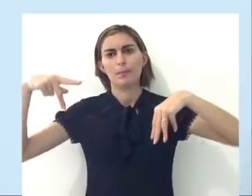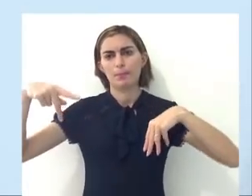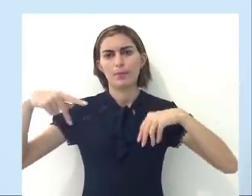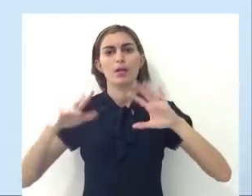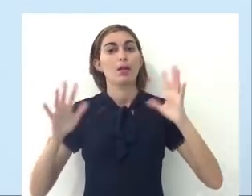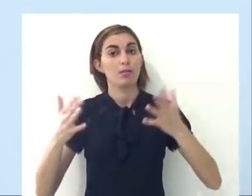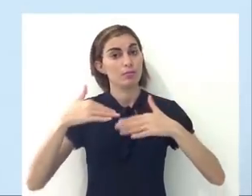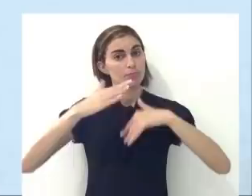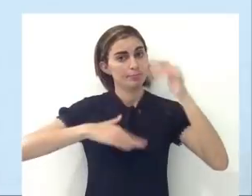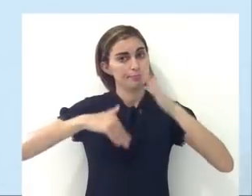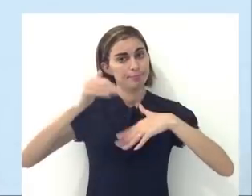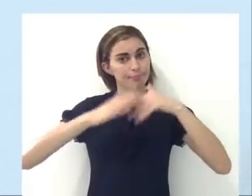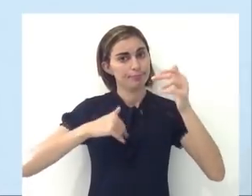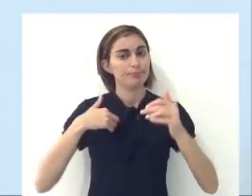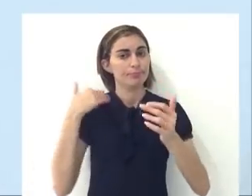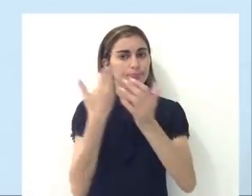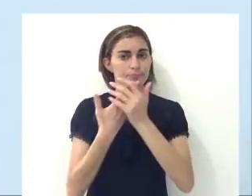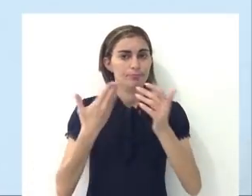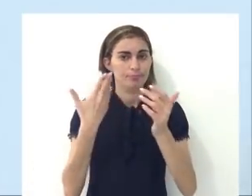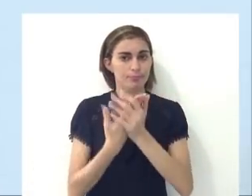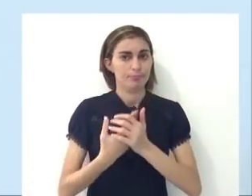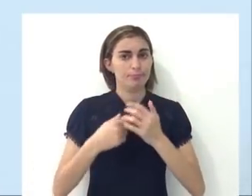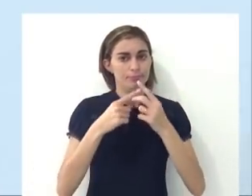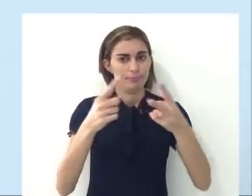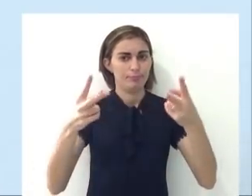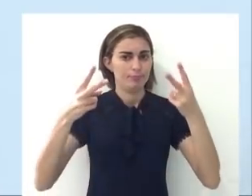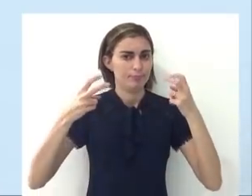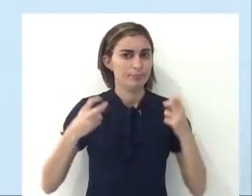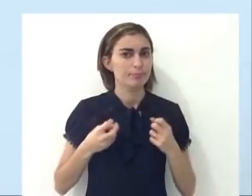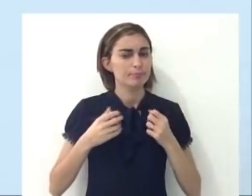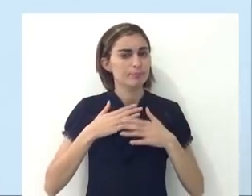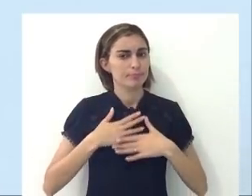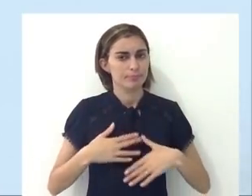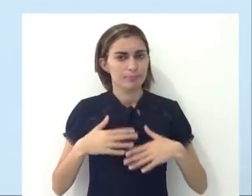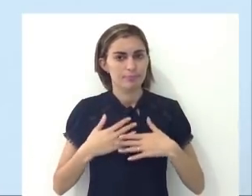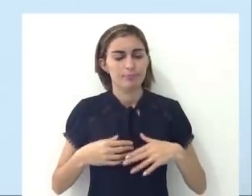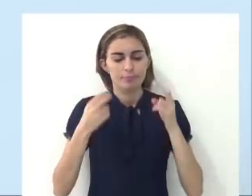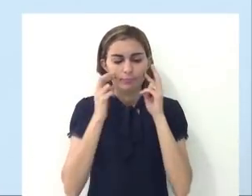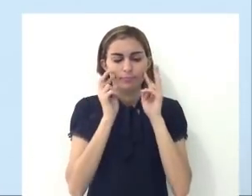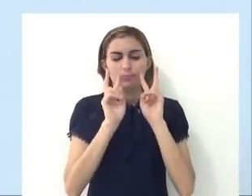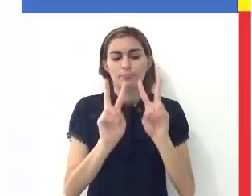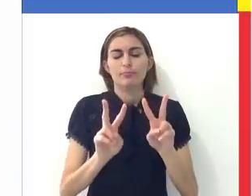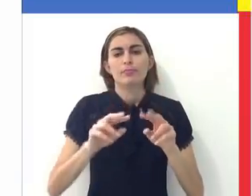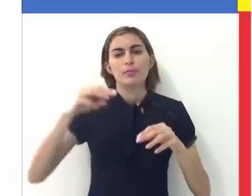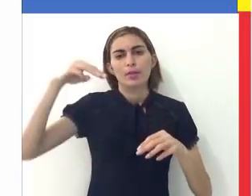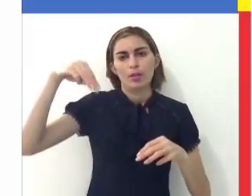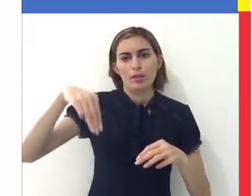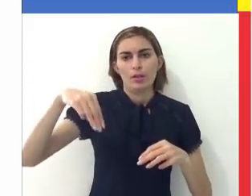Vamos agora colocar em prática o que a gente estudou e você vai perceber que é super tranquilo. Olha,